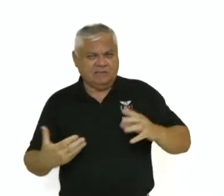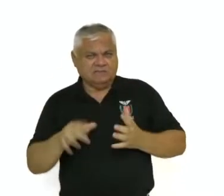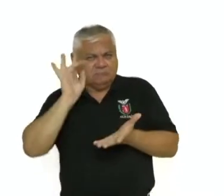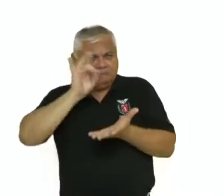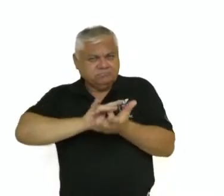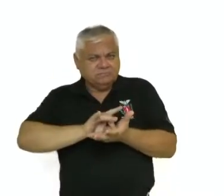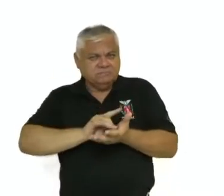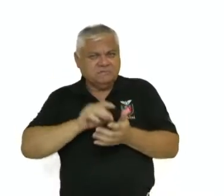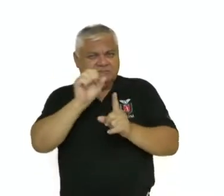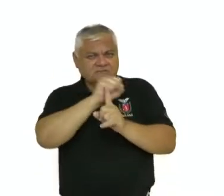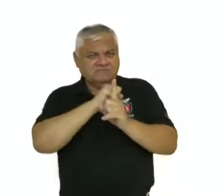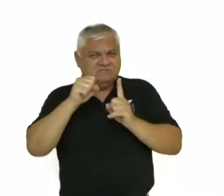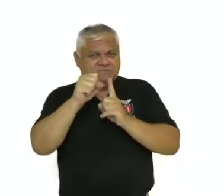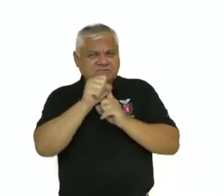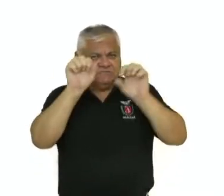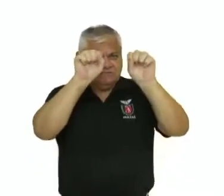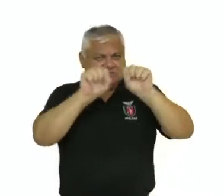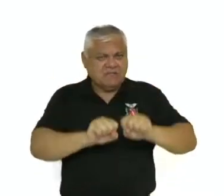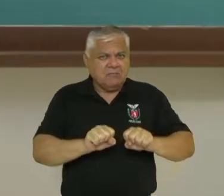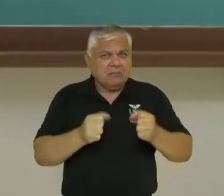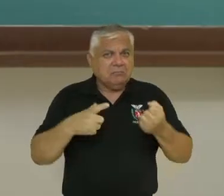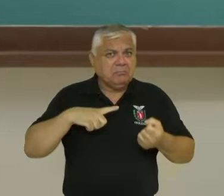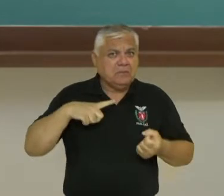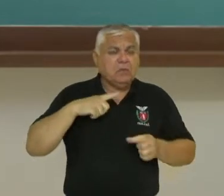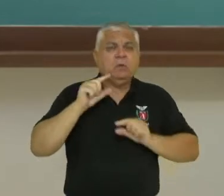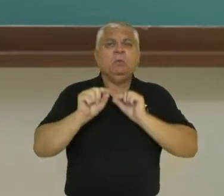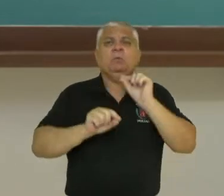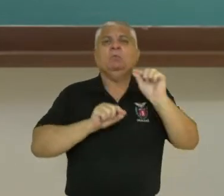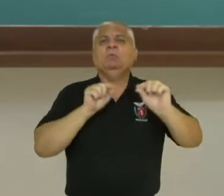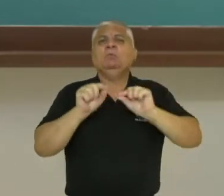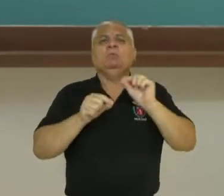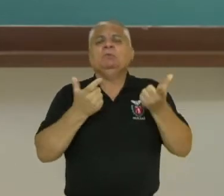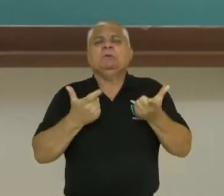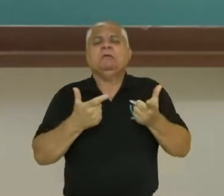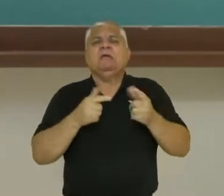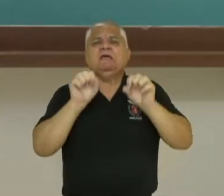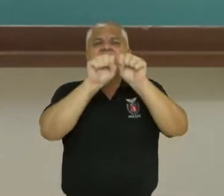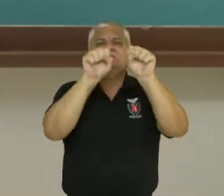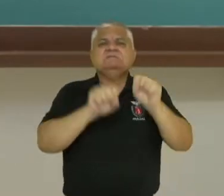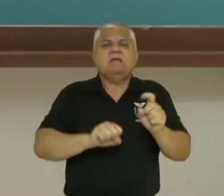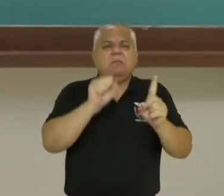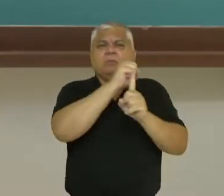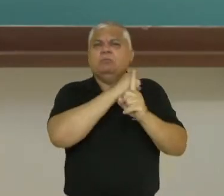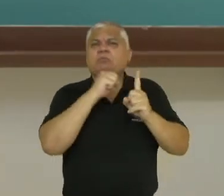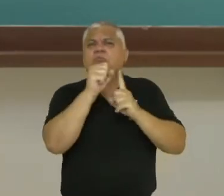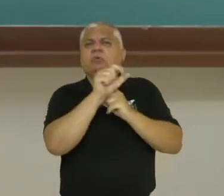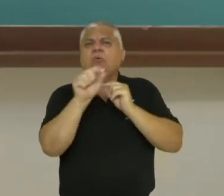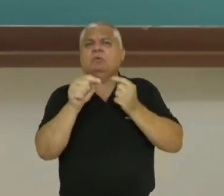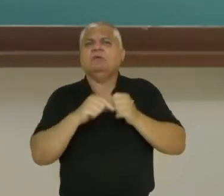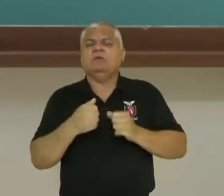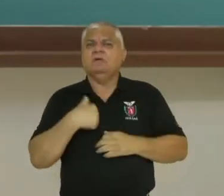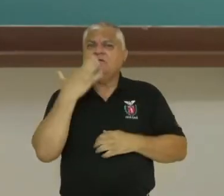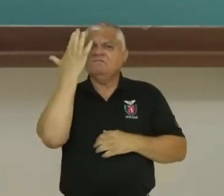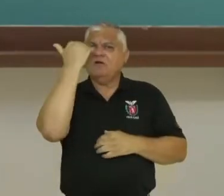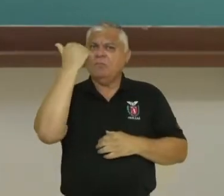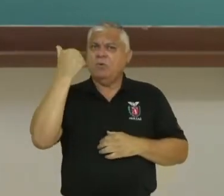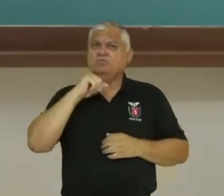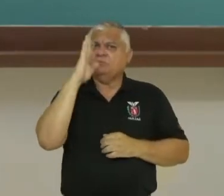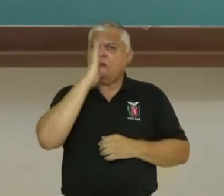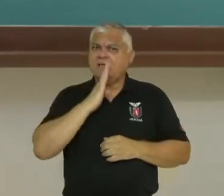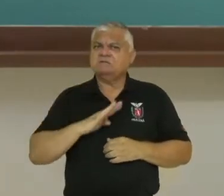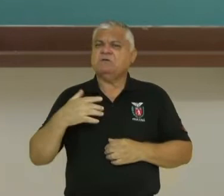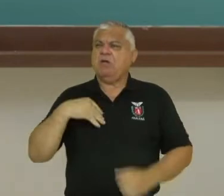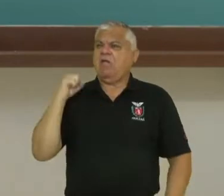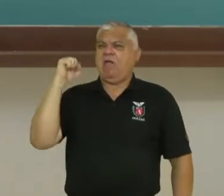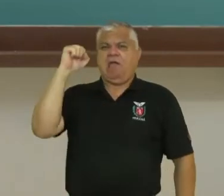do sistema socialista? O que será que é esse sistema que ficou tão famoso no Brasil nos últimos